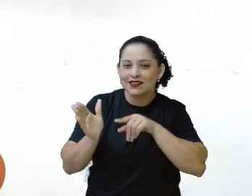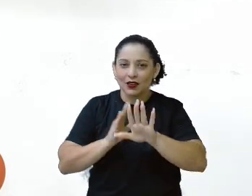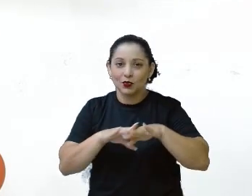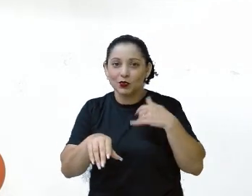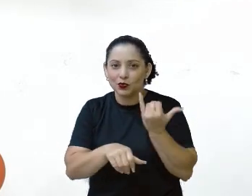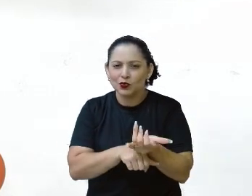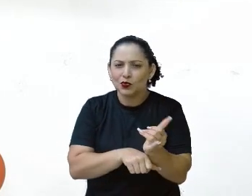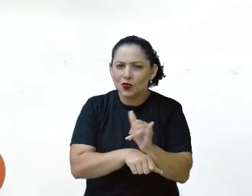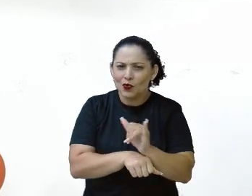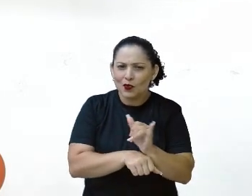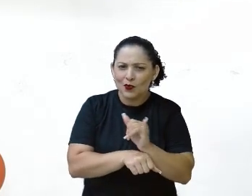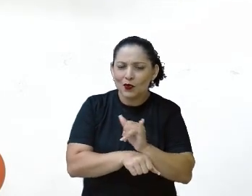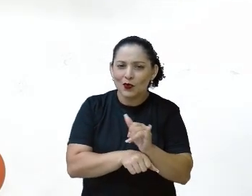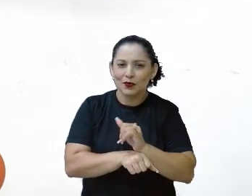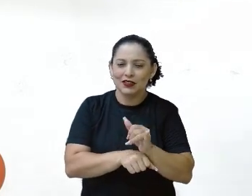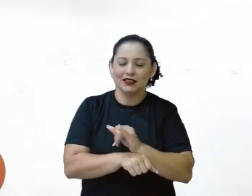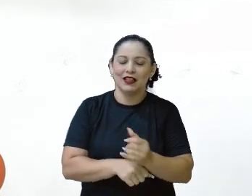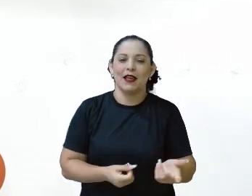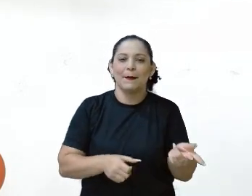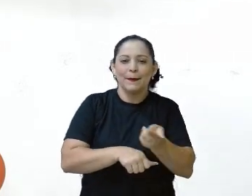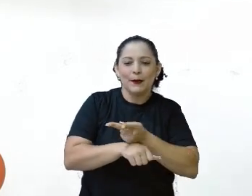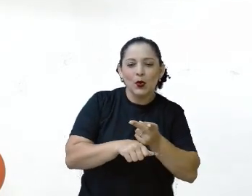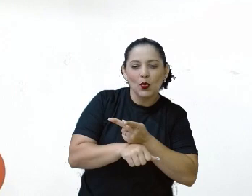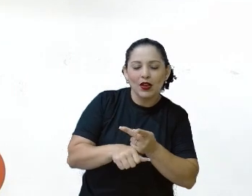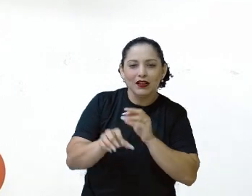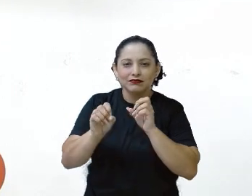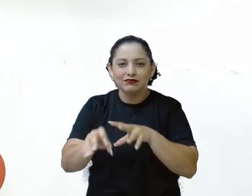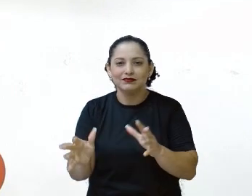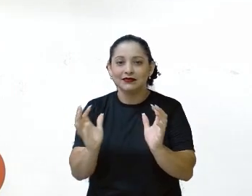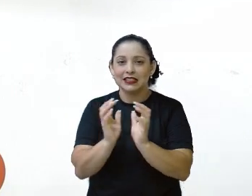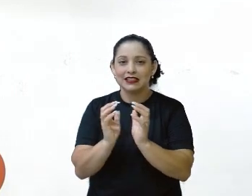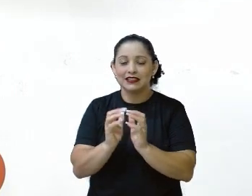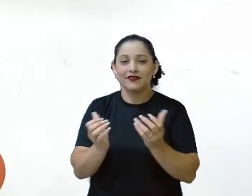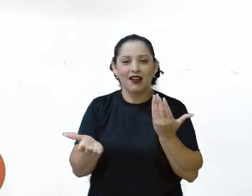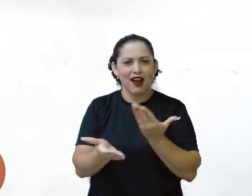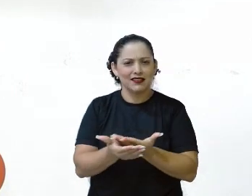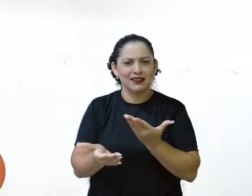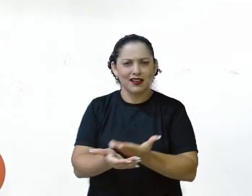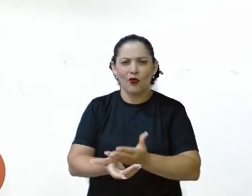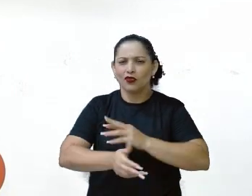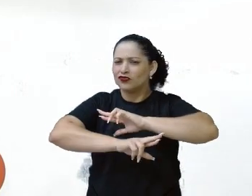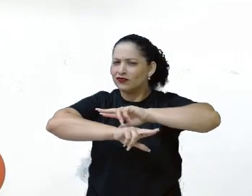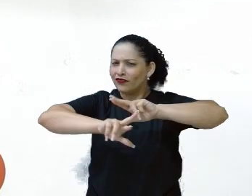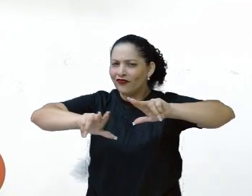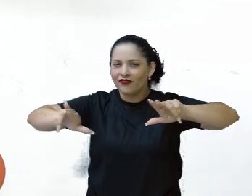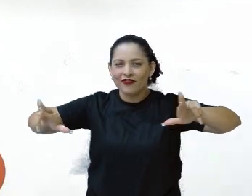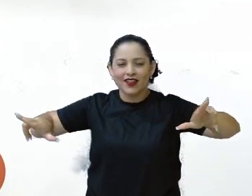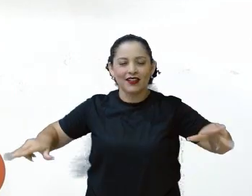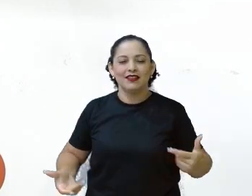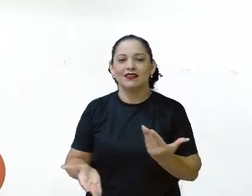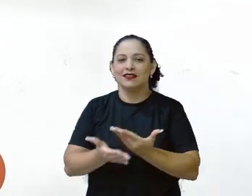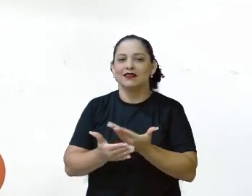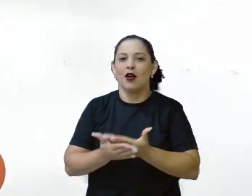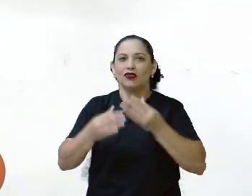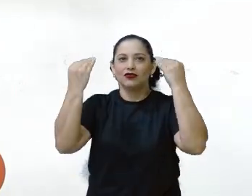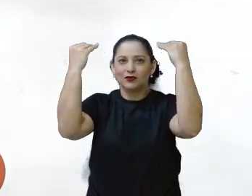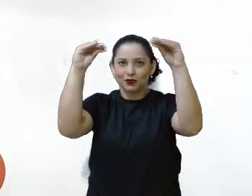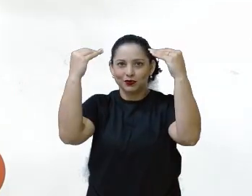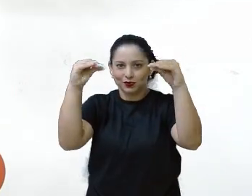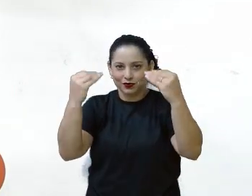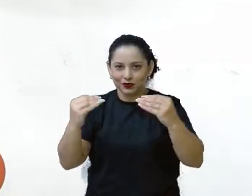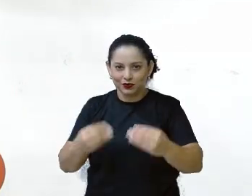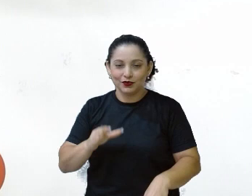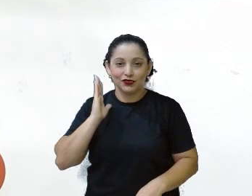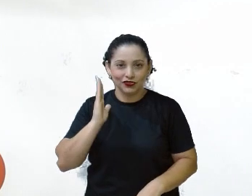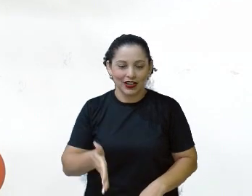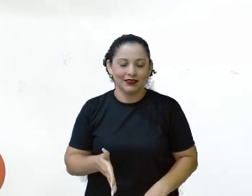acessa o canal Educa Recife. Essa aula vai estar disponível assim como as outras, assim como a da professora Abigail. Ela falou